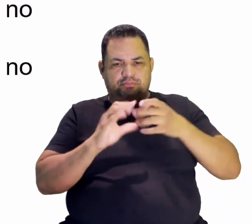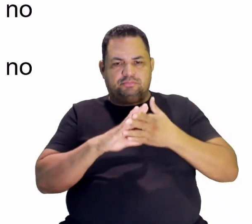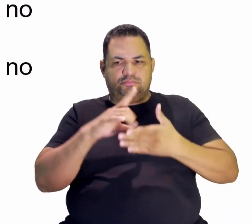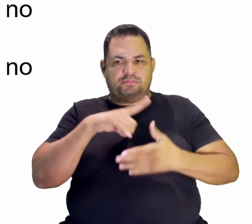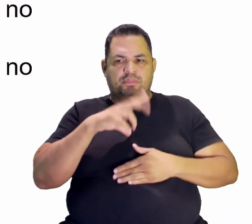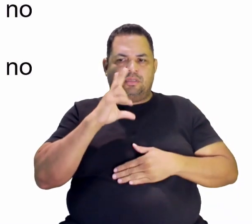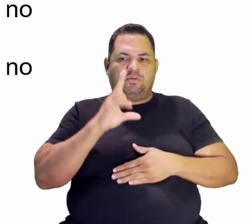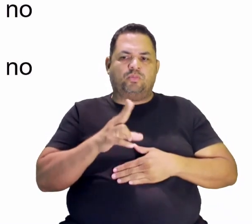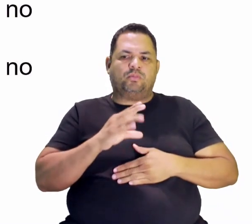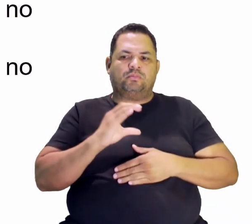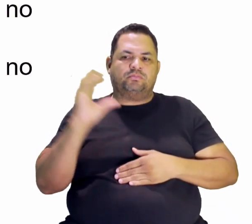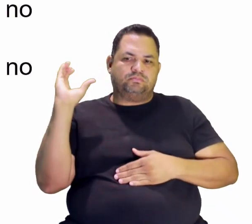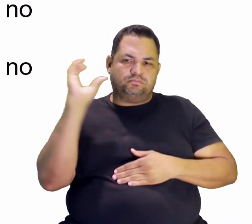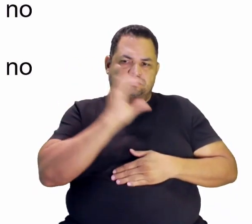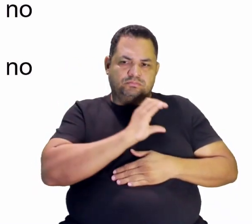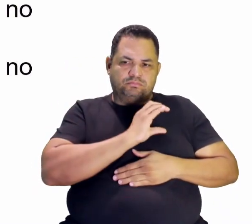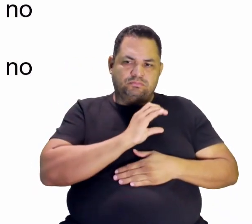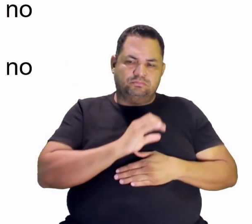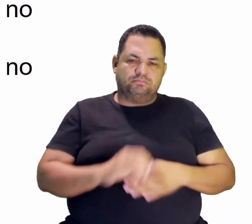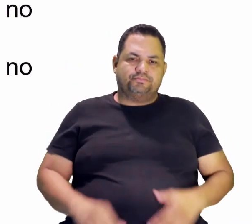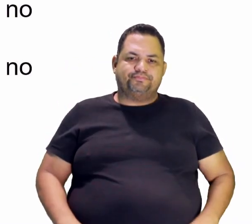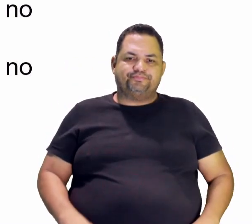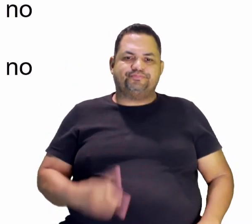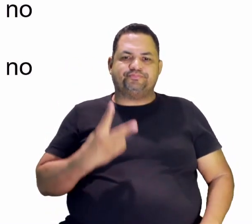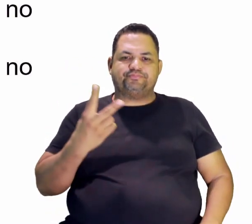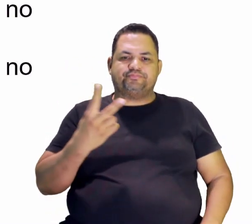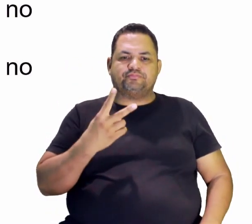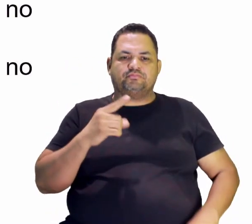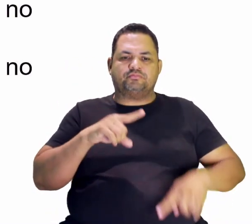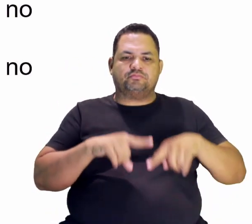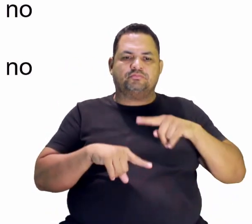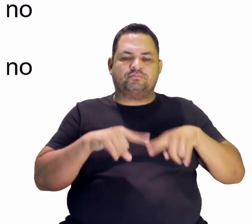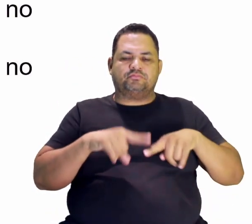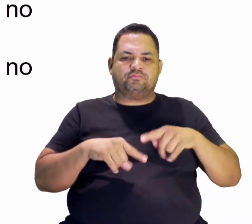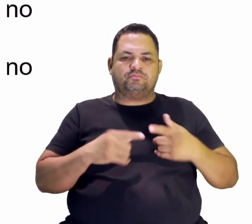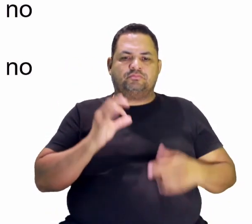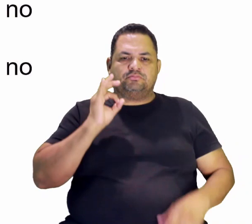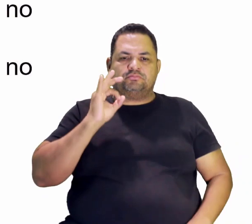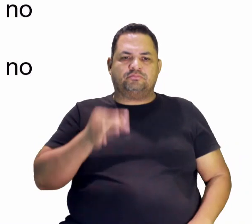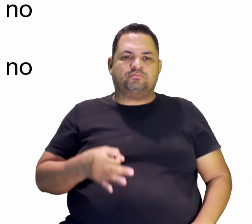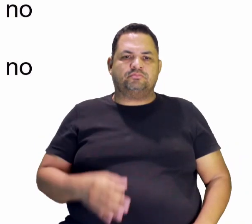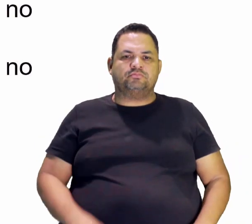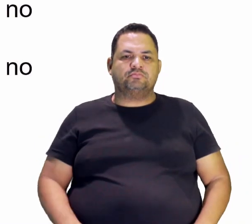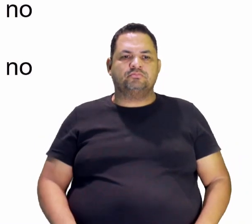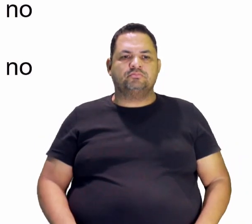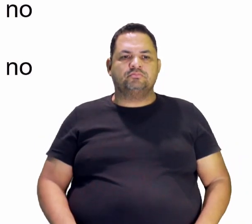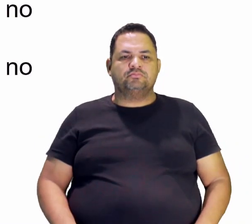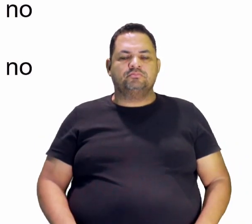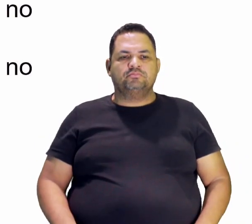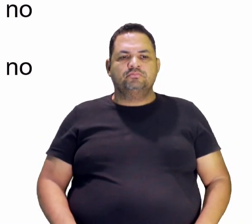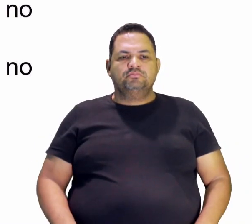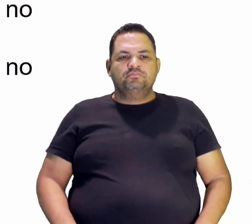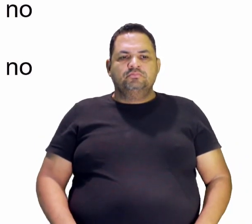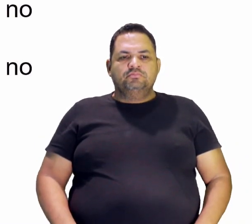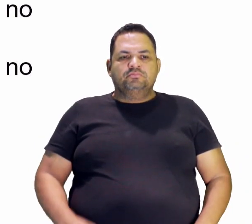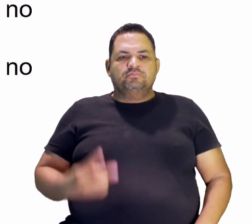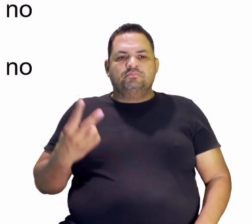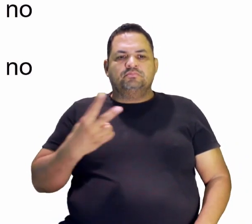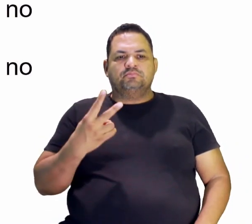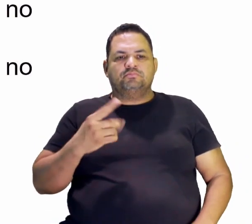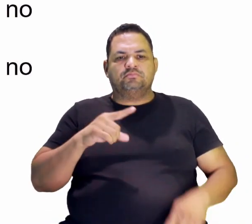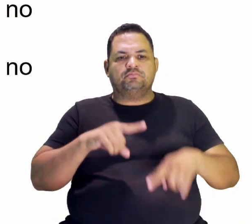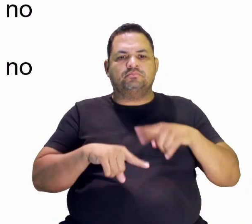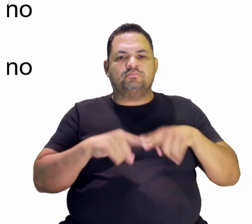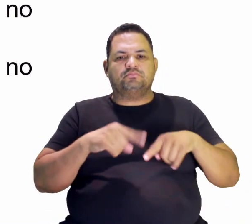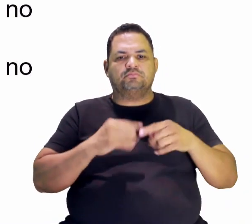mesma aceleração, né? Para todos os dois corpos. Então ela é correta. A segunda diz que os